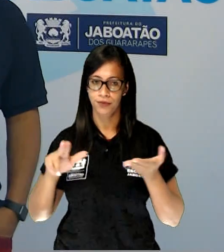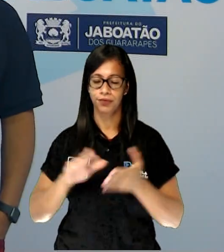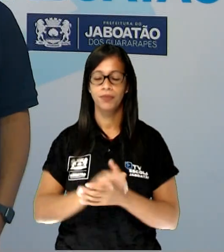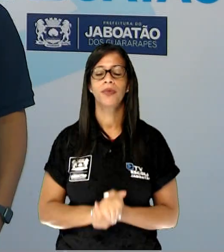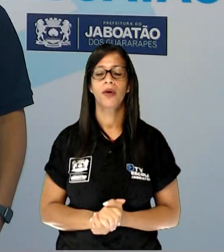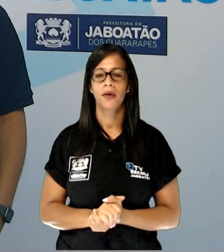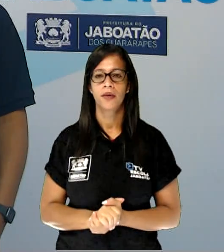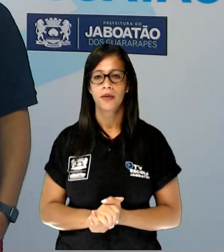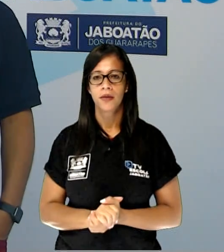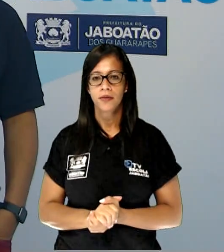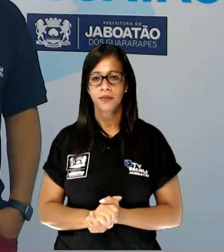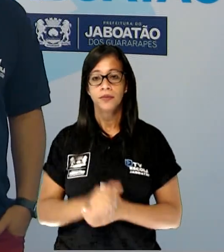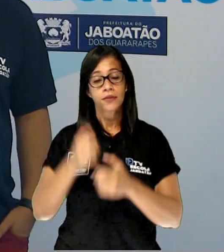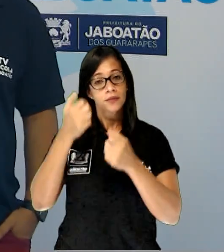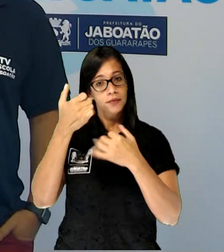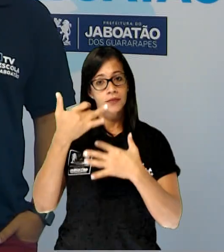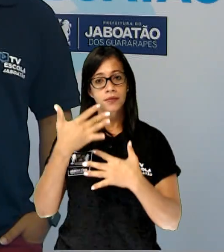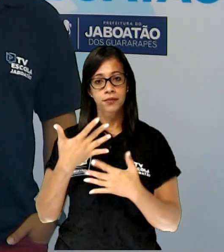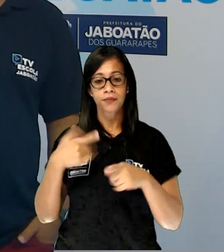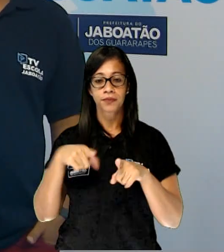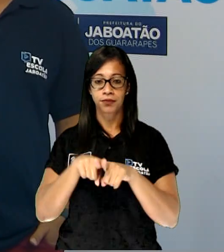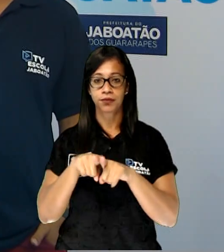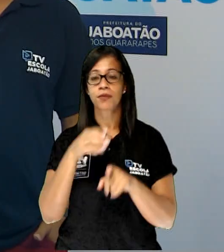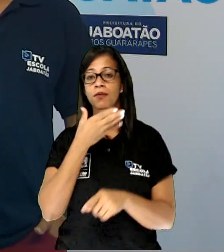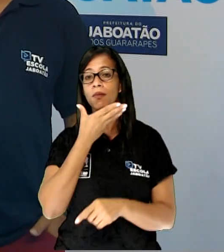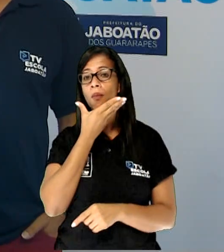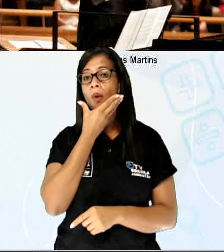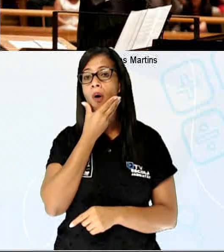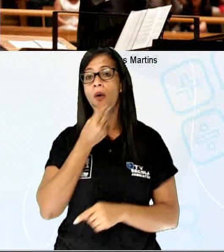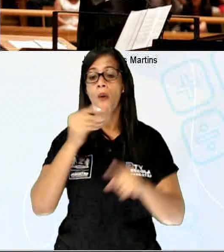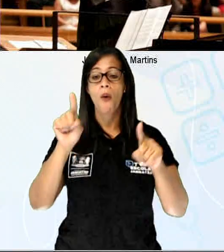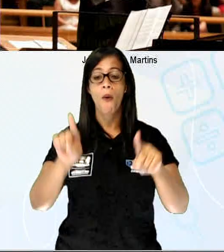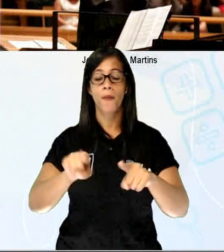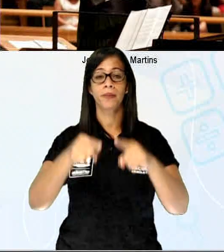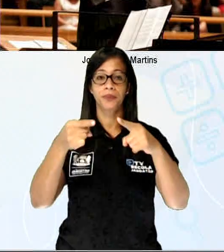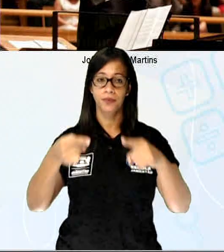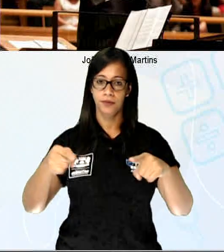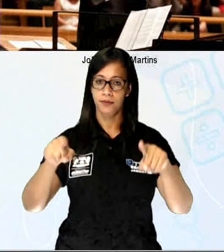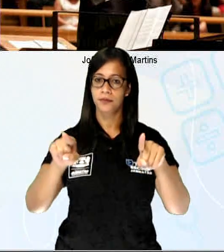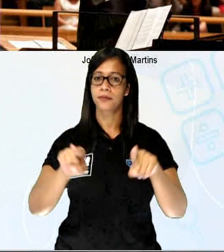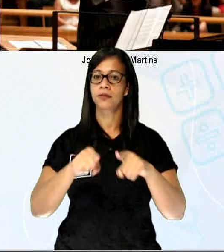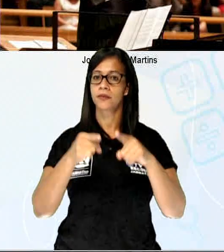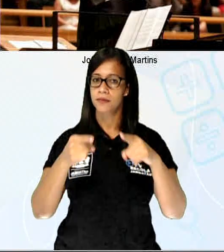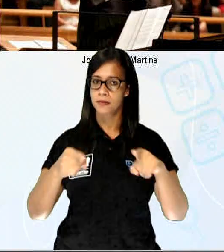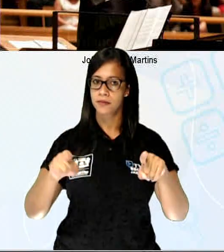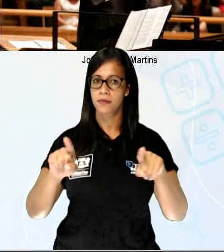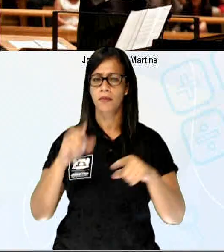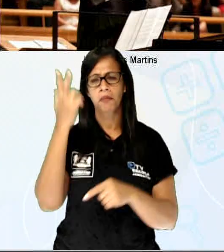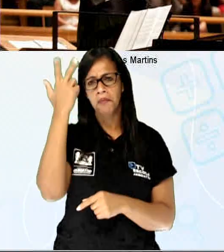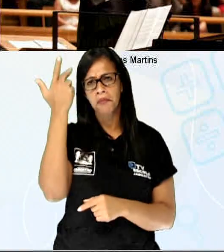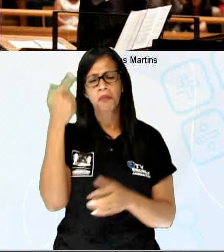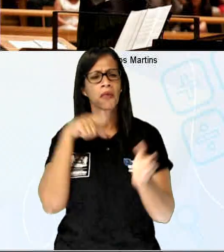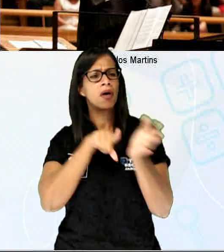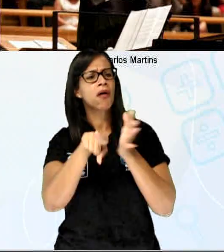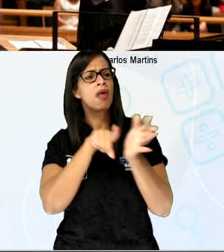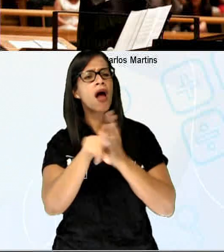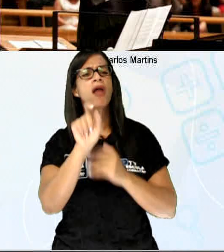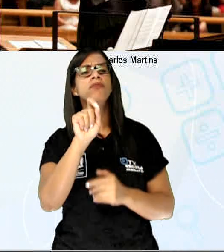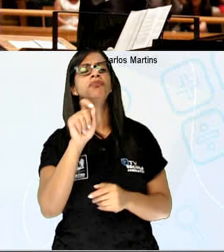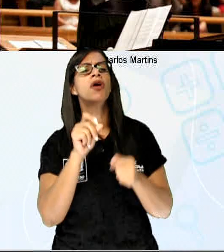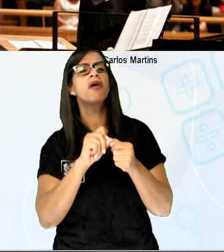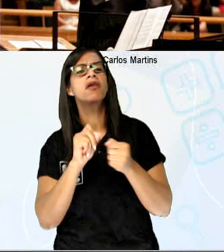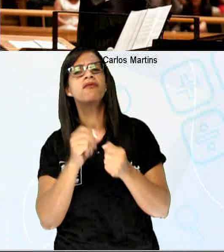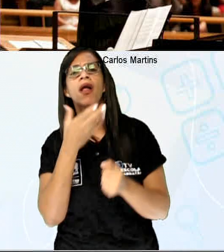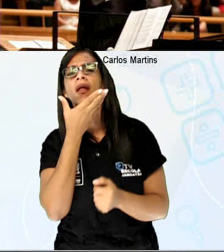passando. Agora vamos falar sobre o maestro. É muito comum as pessoas se perguntarem: o que faz aquela pessoa